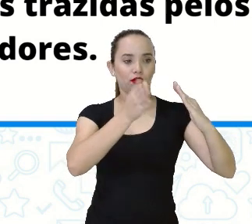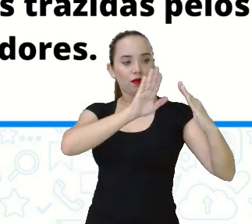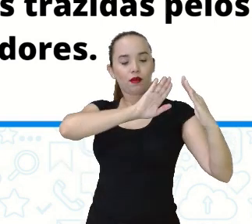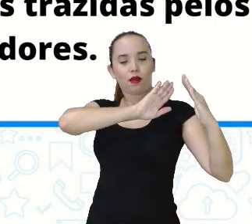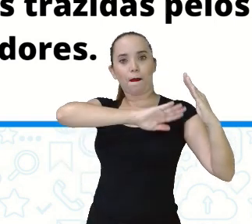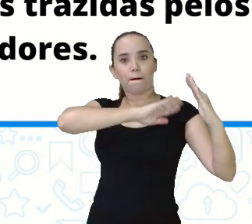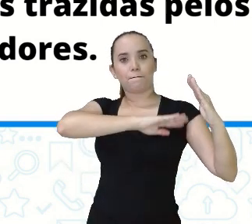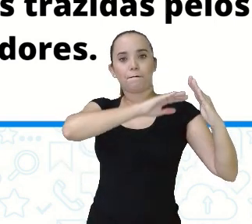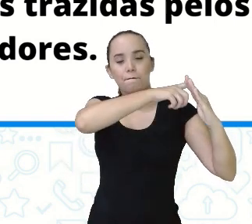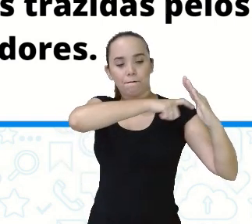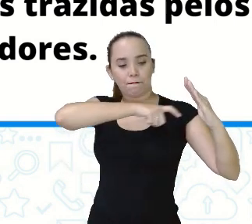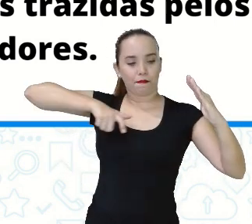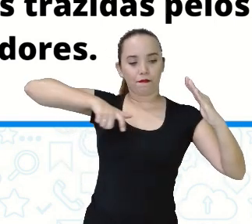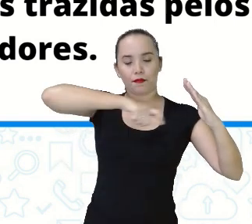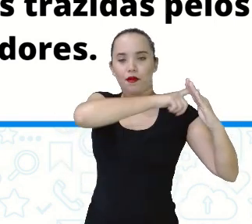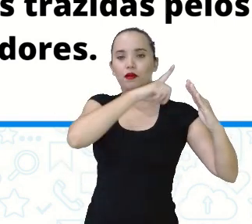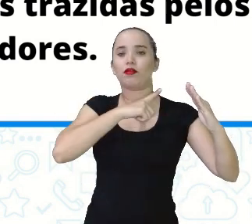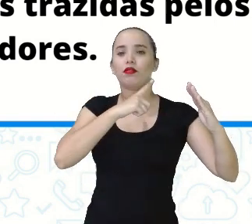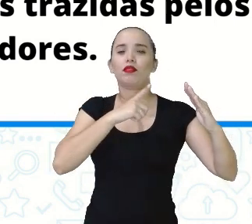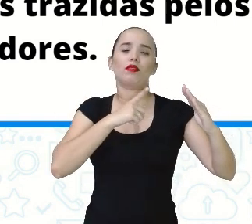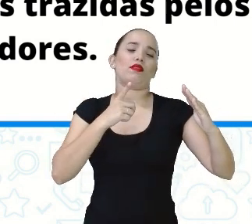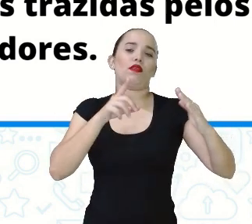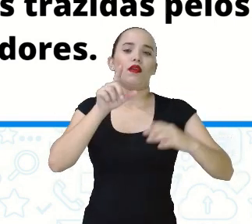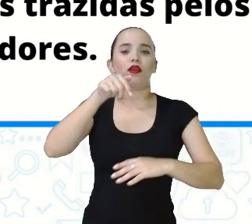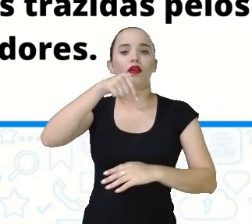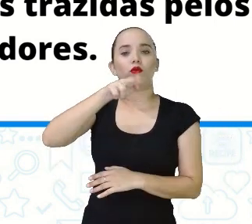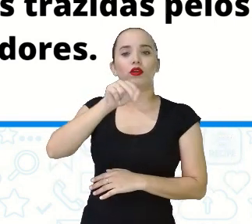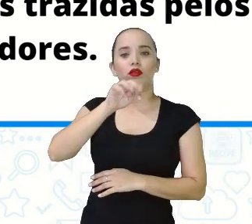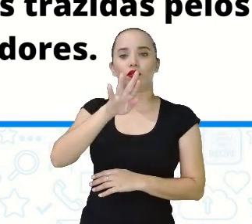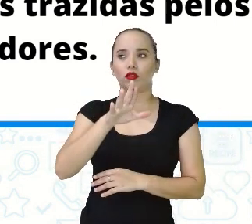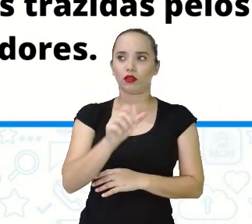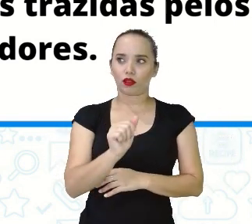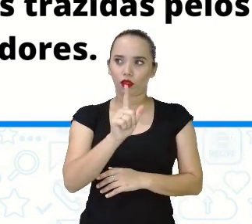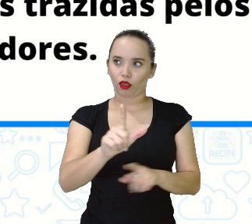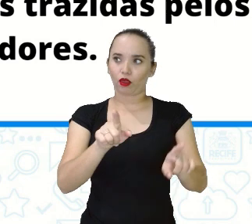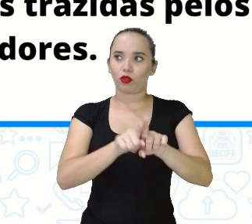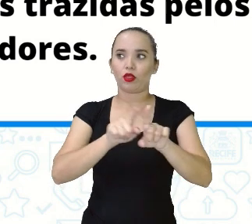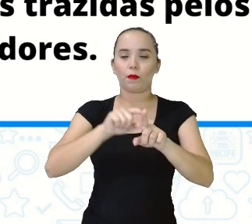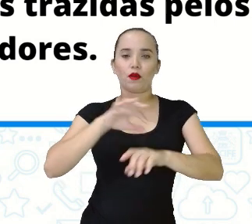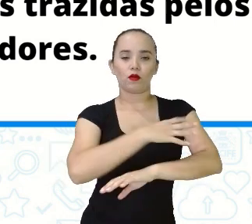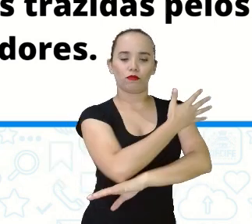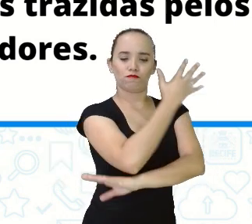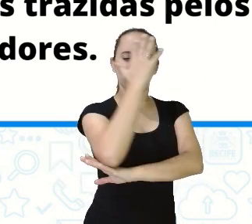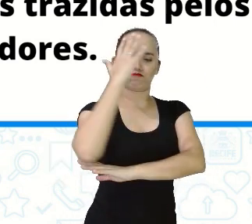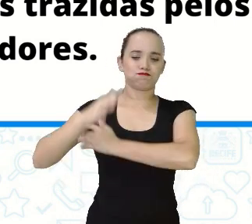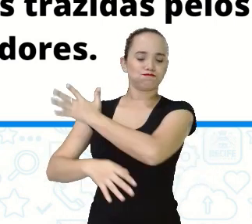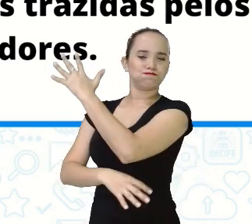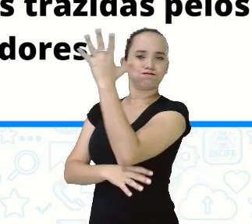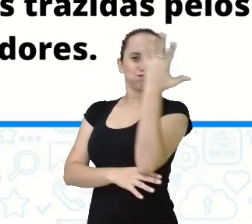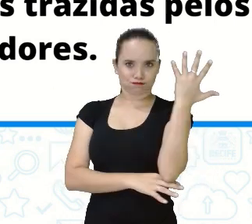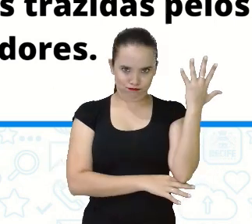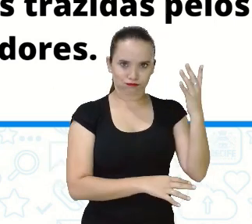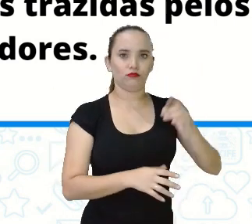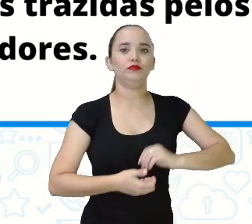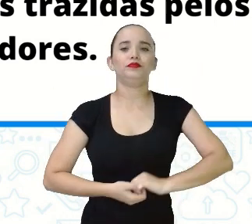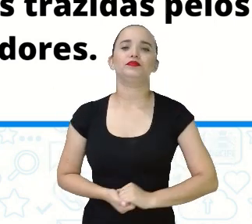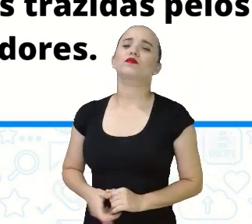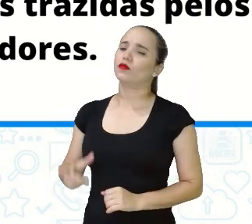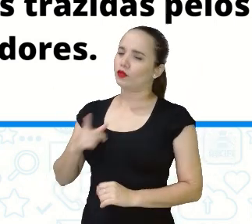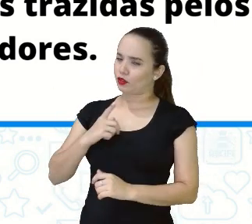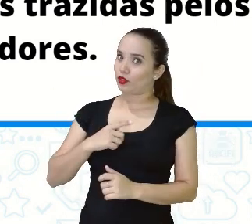trazidas pelos colonizadores. Então, a cidade de Olinda ela tem essa característica. Ela é basicamente residencial, assim com